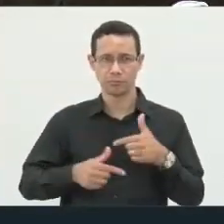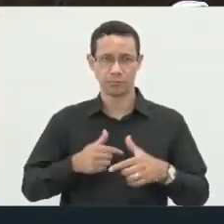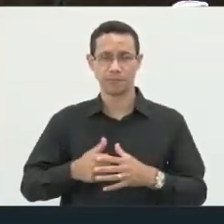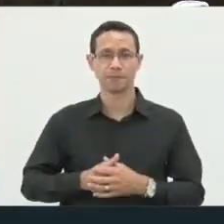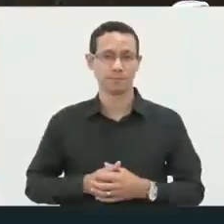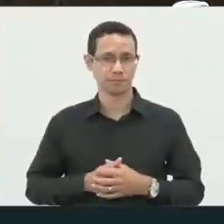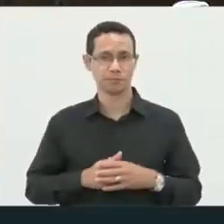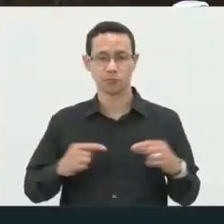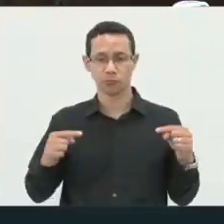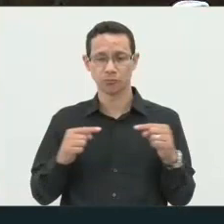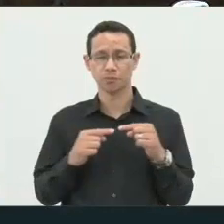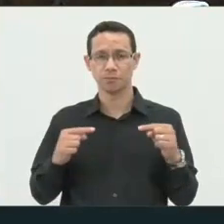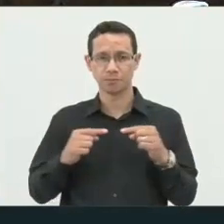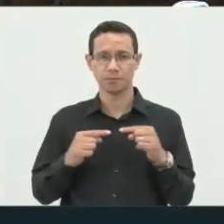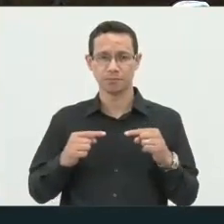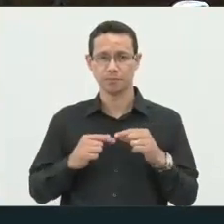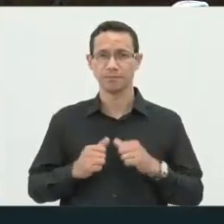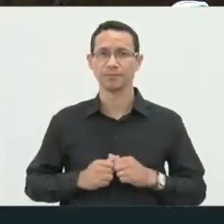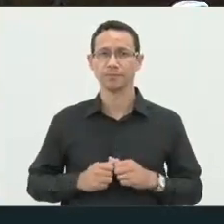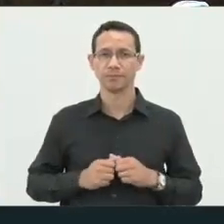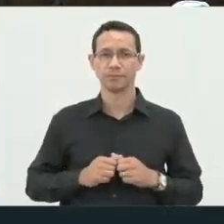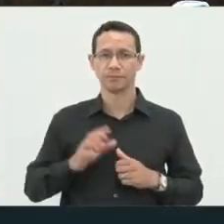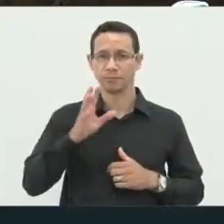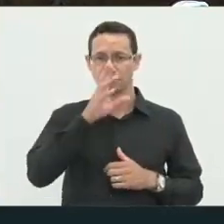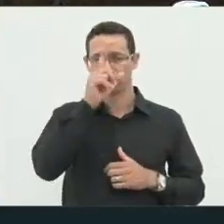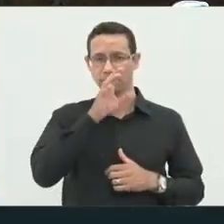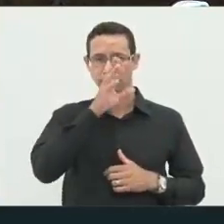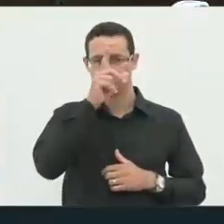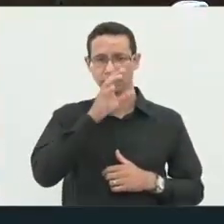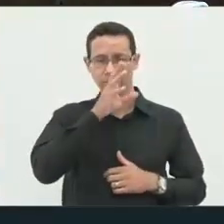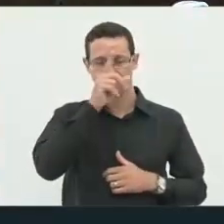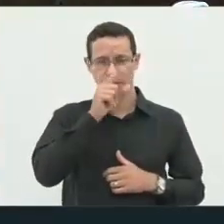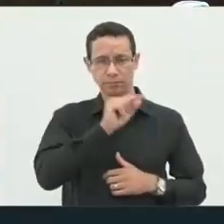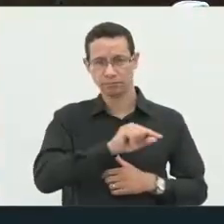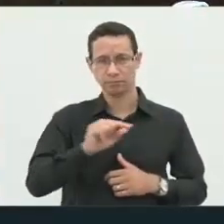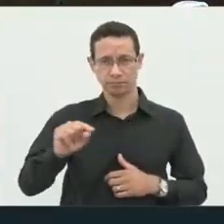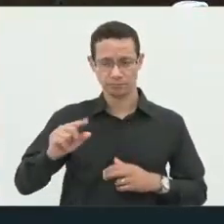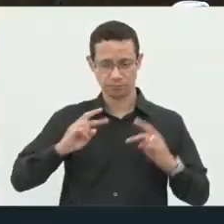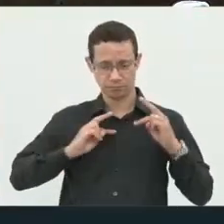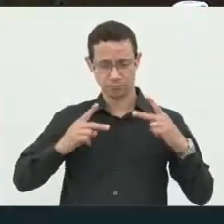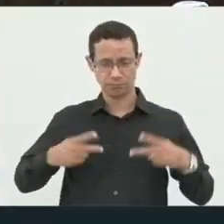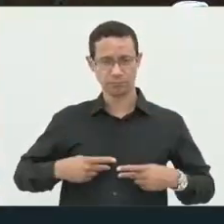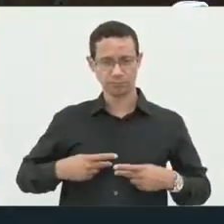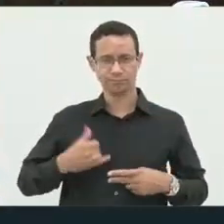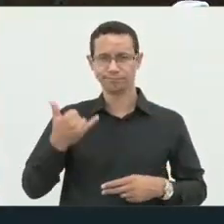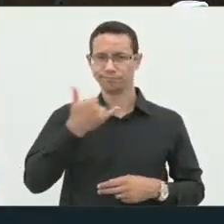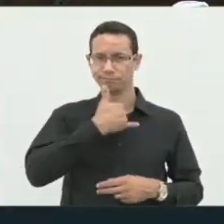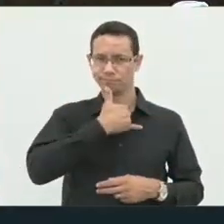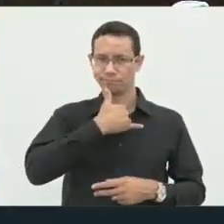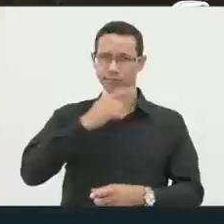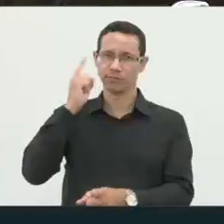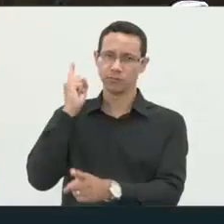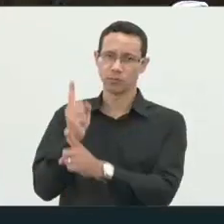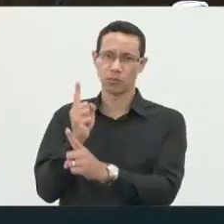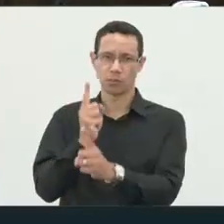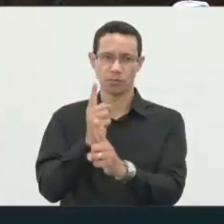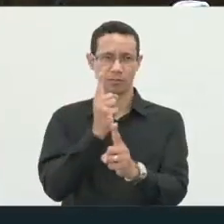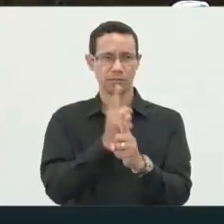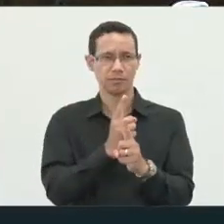se referem de forma viu a seres humanos tristemente encontrados em situação